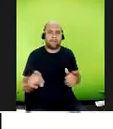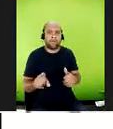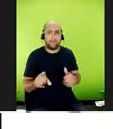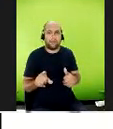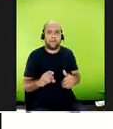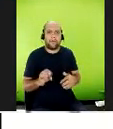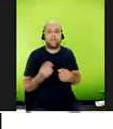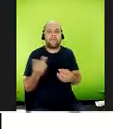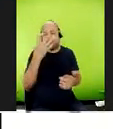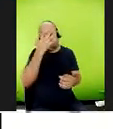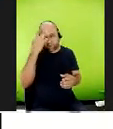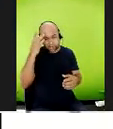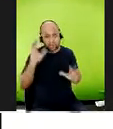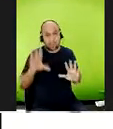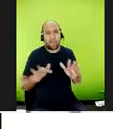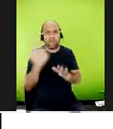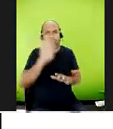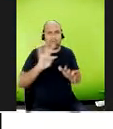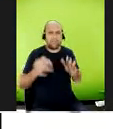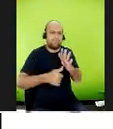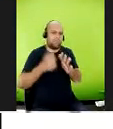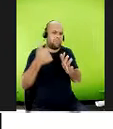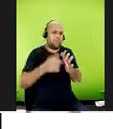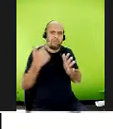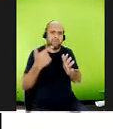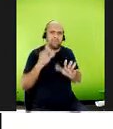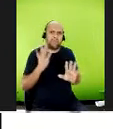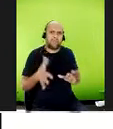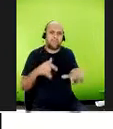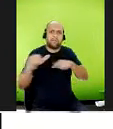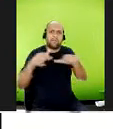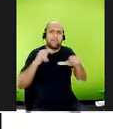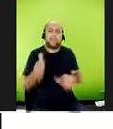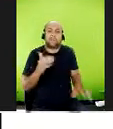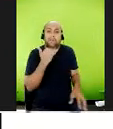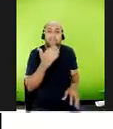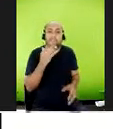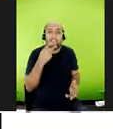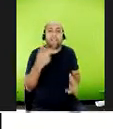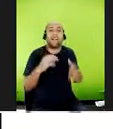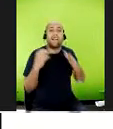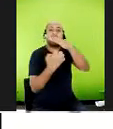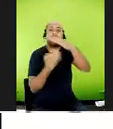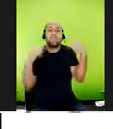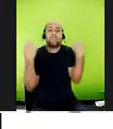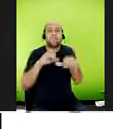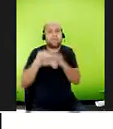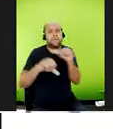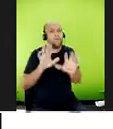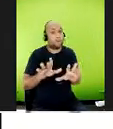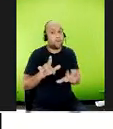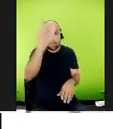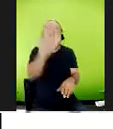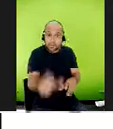gente tá fazendo a a gravação já tá no mercado de trabalho mas não adianta de ser a empresa tem que mudar nós todos temos porque